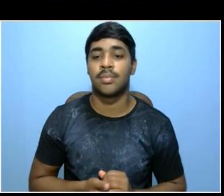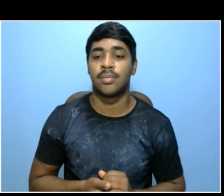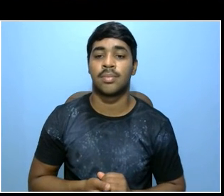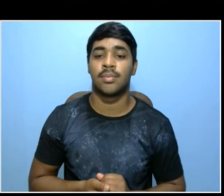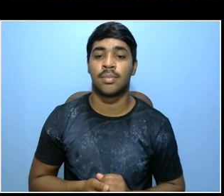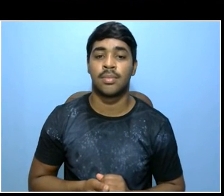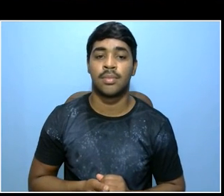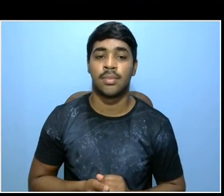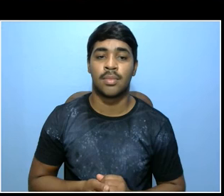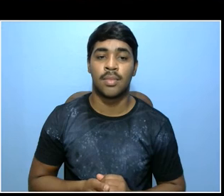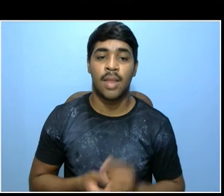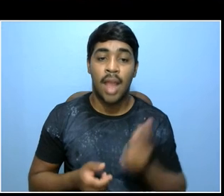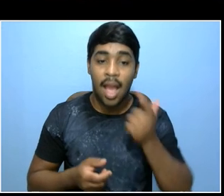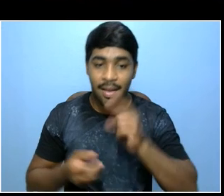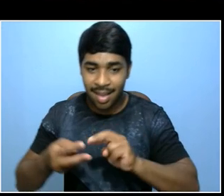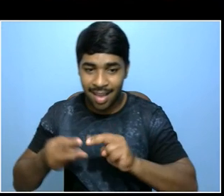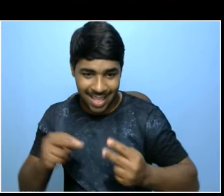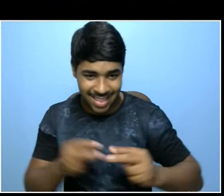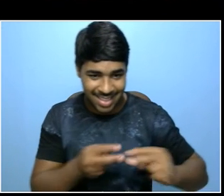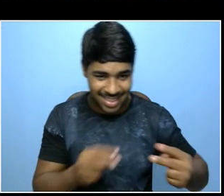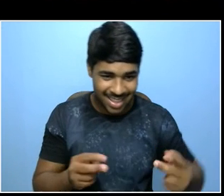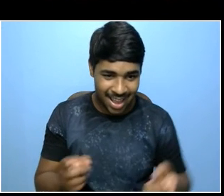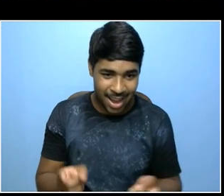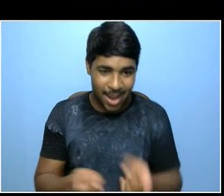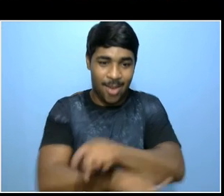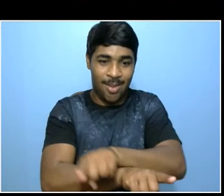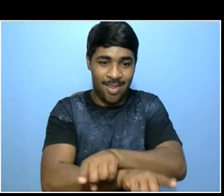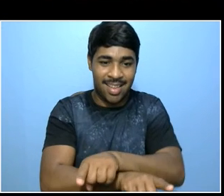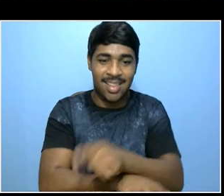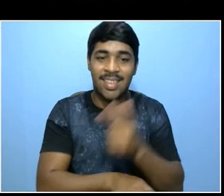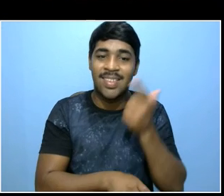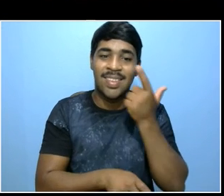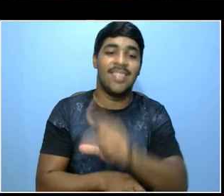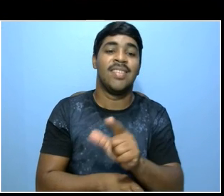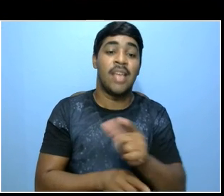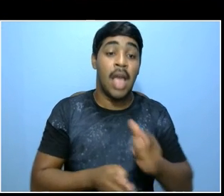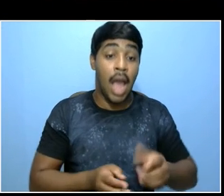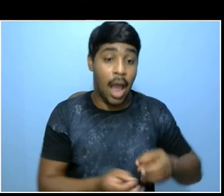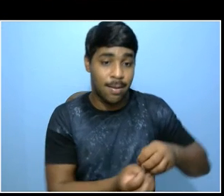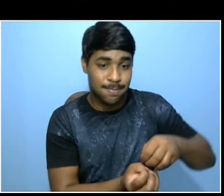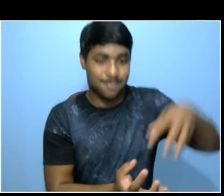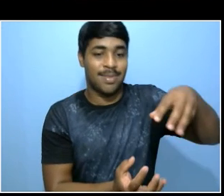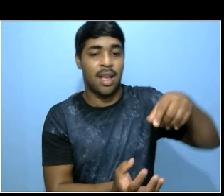a troca de material genético também, tá? Então, eles vão tornar geneticamente diferentes um do outro.